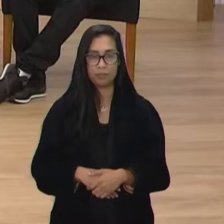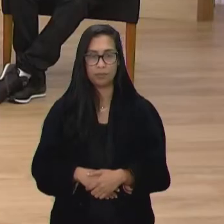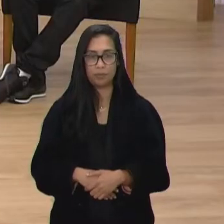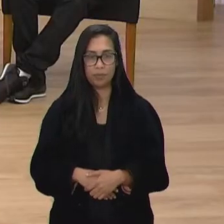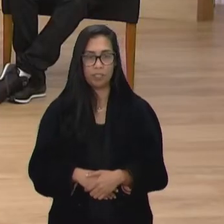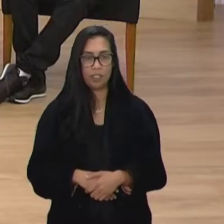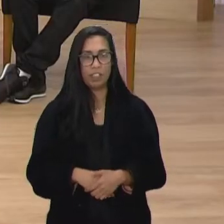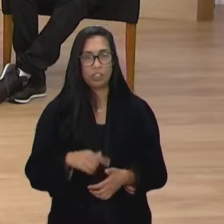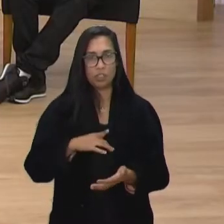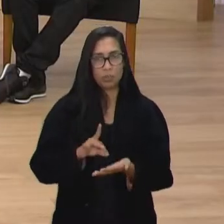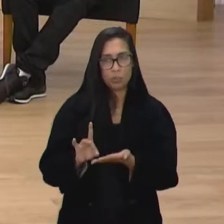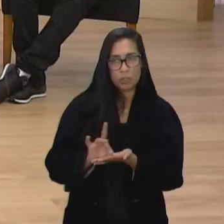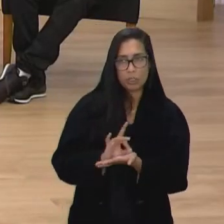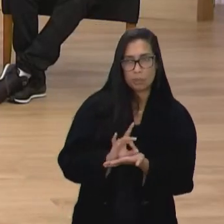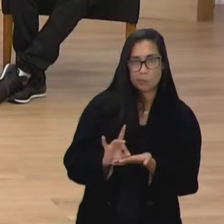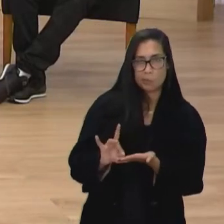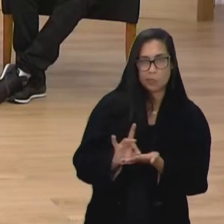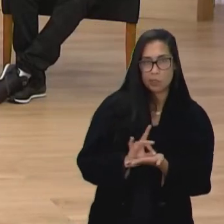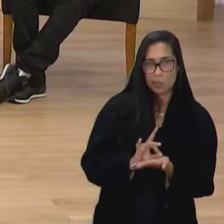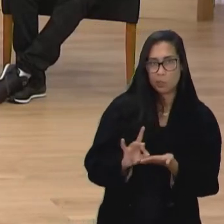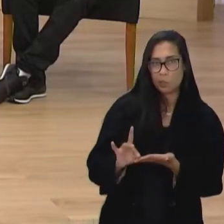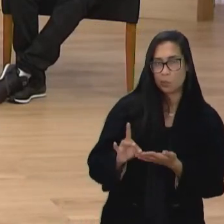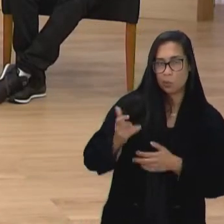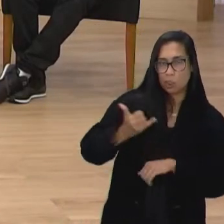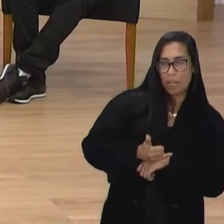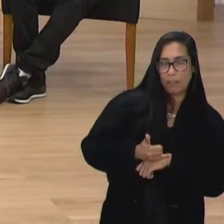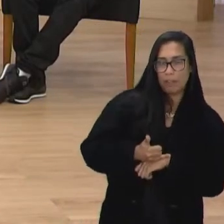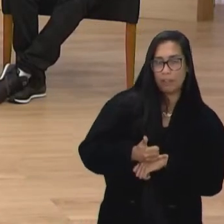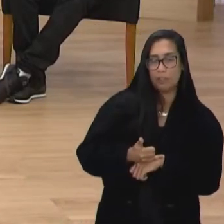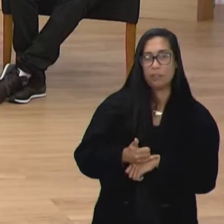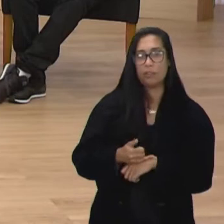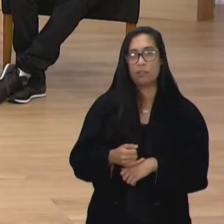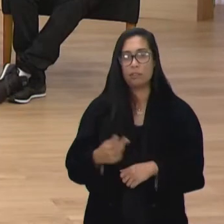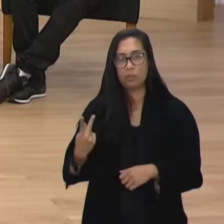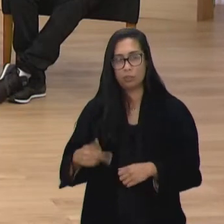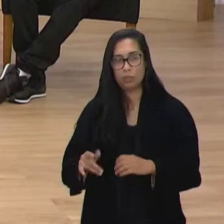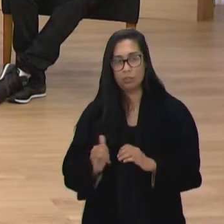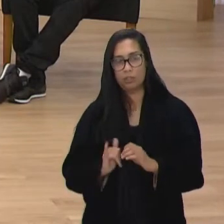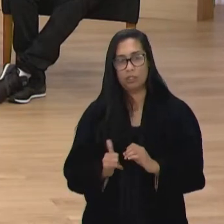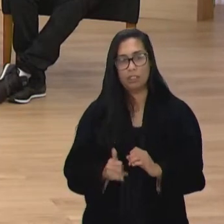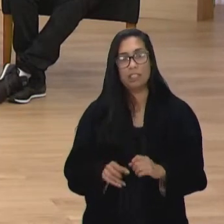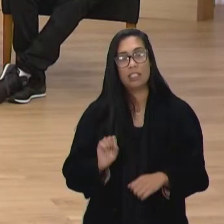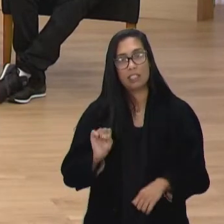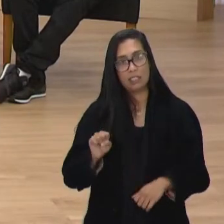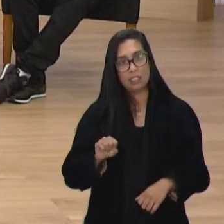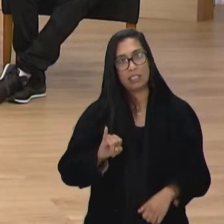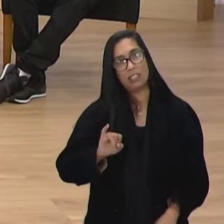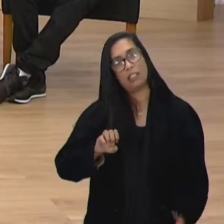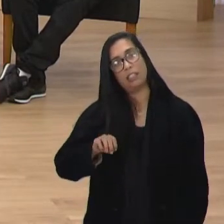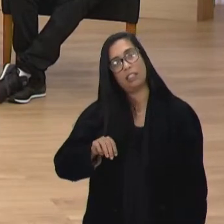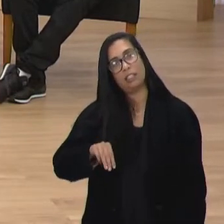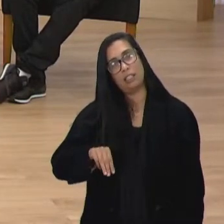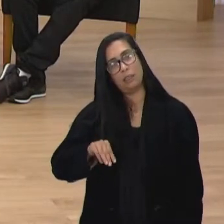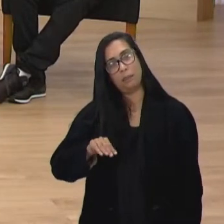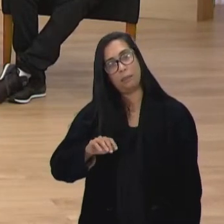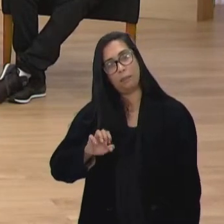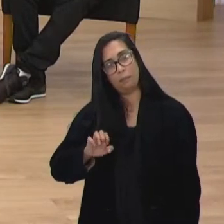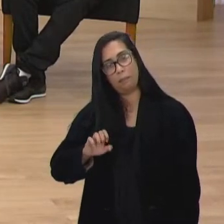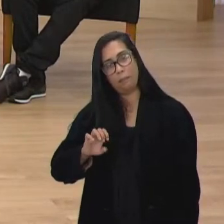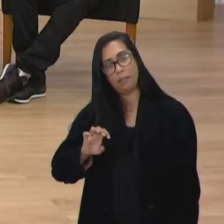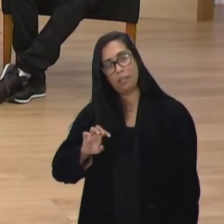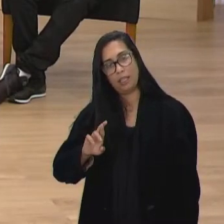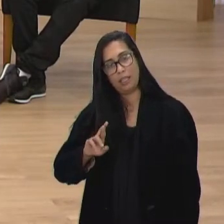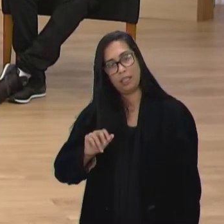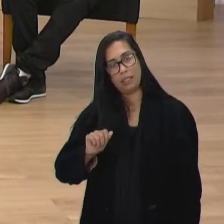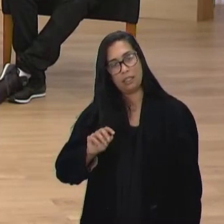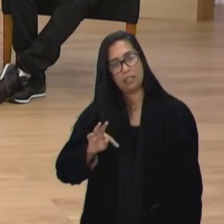vilão, um chefão. Era a Como Imperatriz. que era? Ela... É que ela